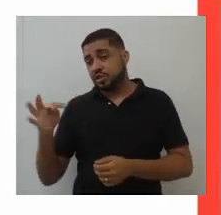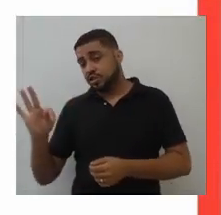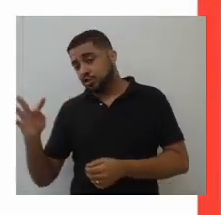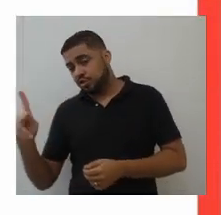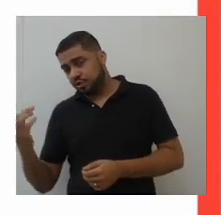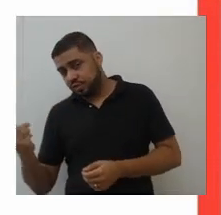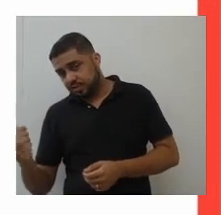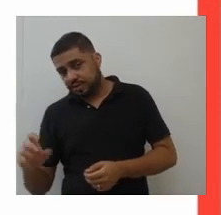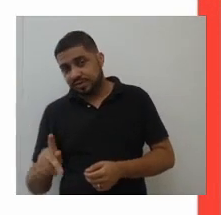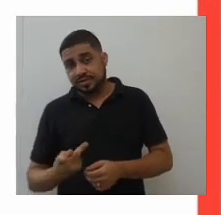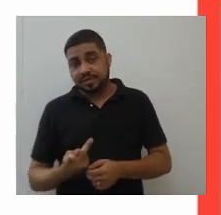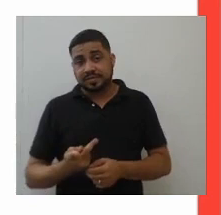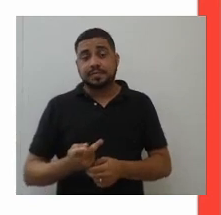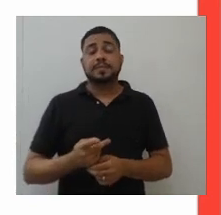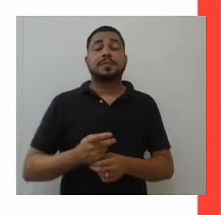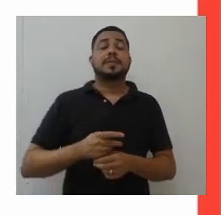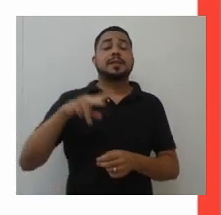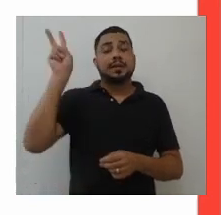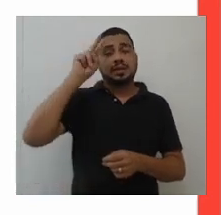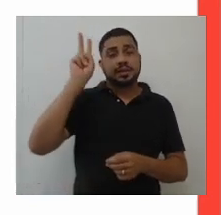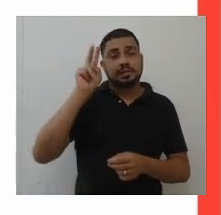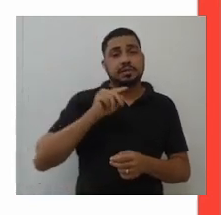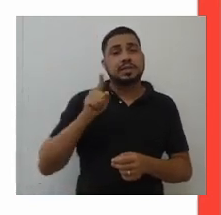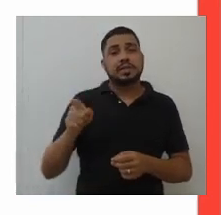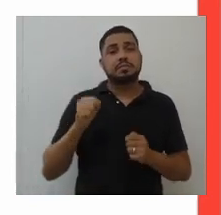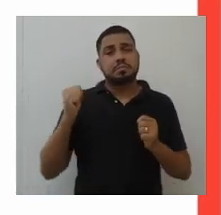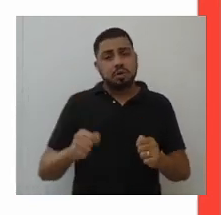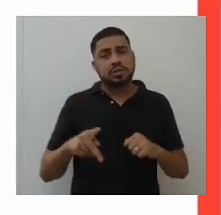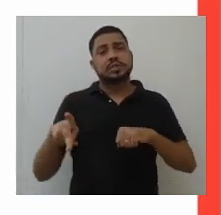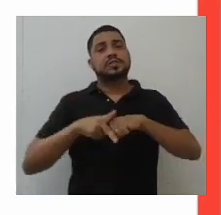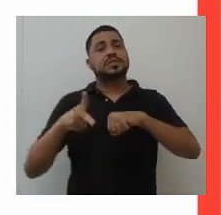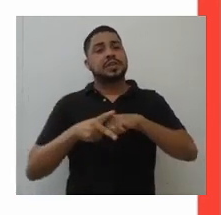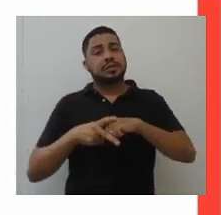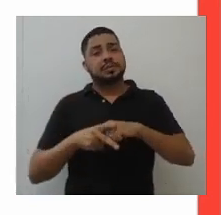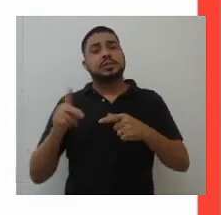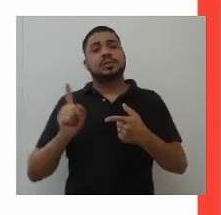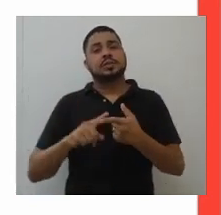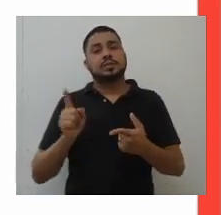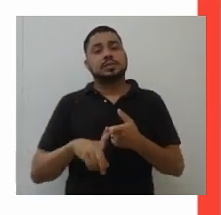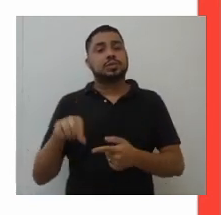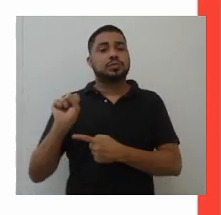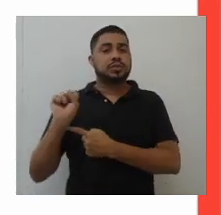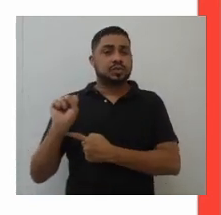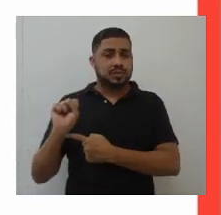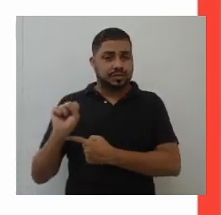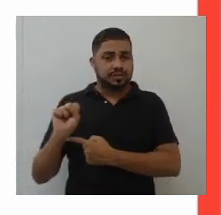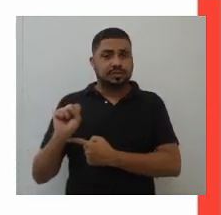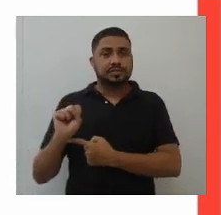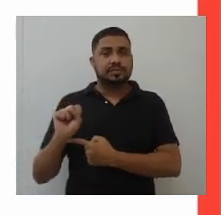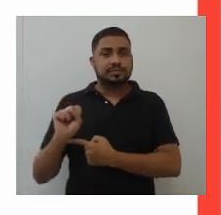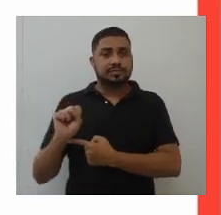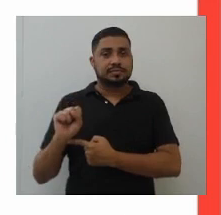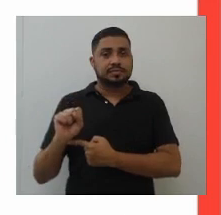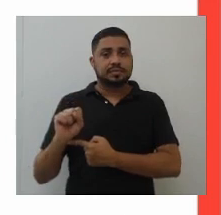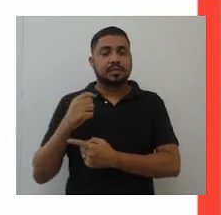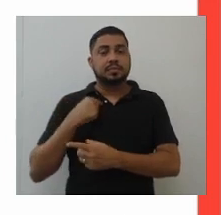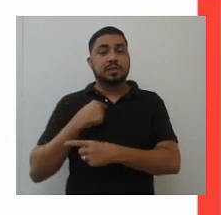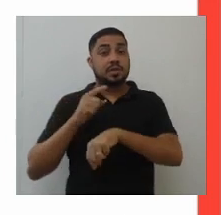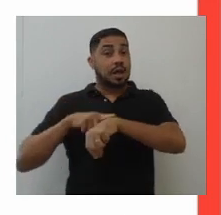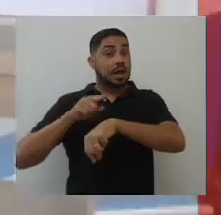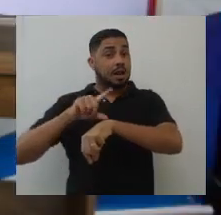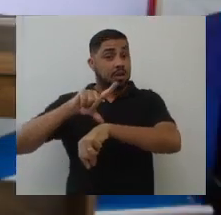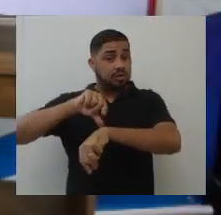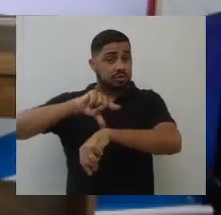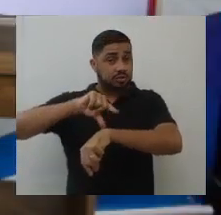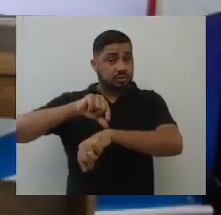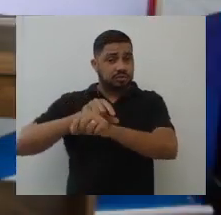watch. Beleza? E lembrando que o watch ele também pode ser considerado verbo e substantivo. Esse meu relógio aqui, esse